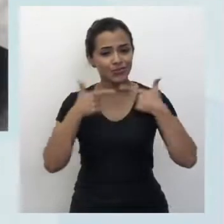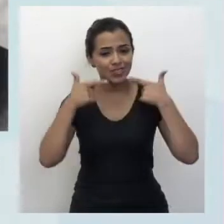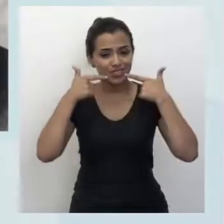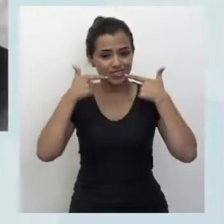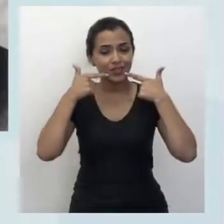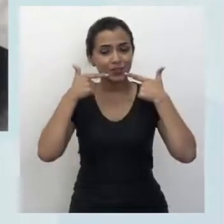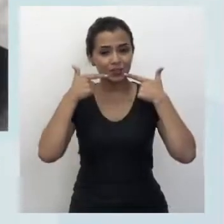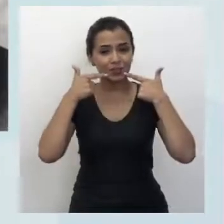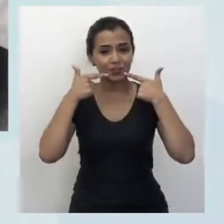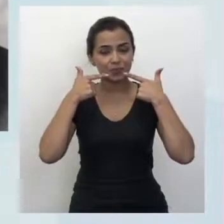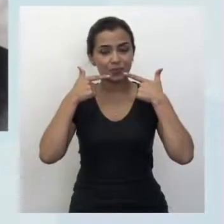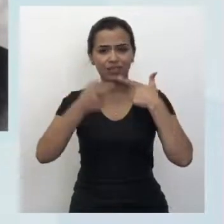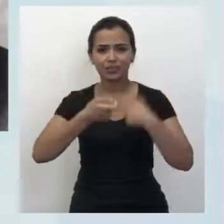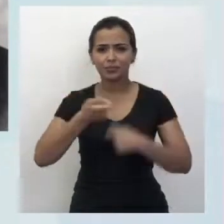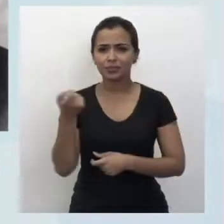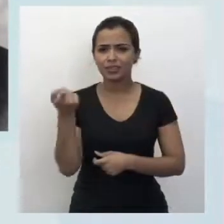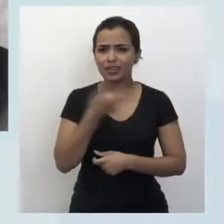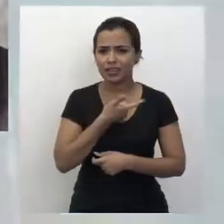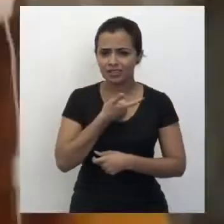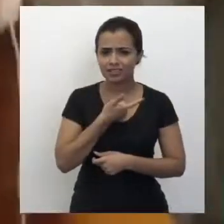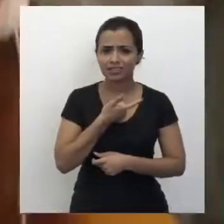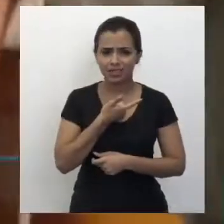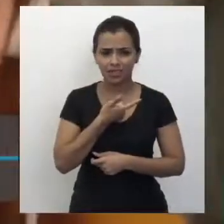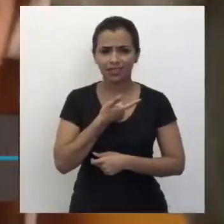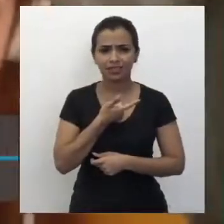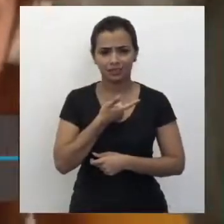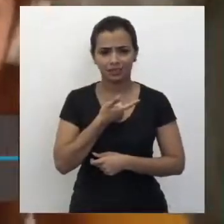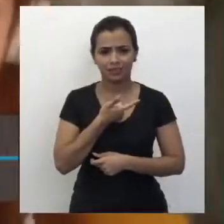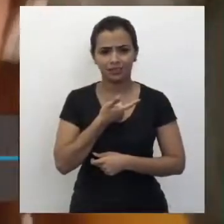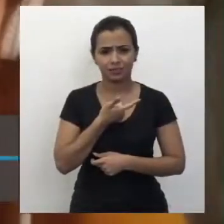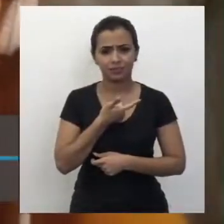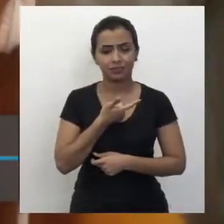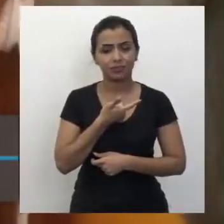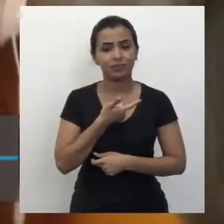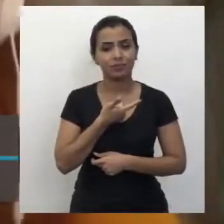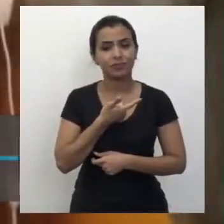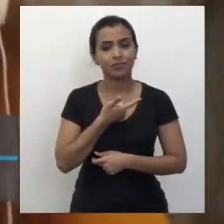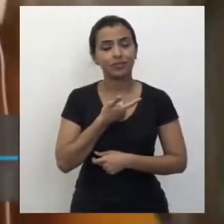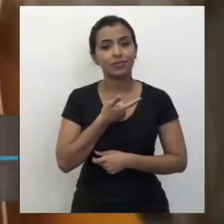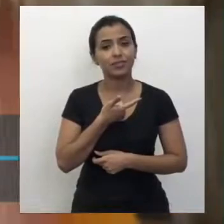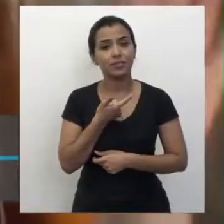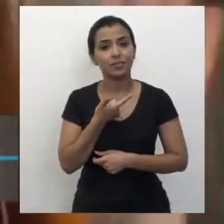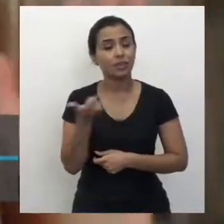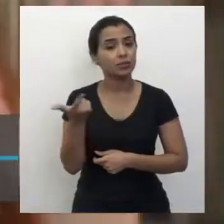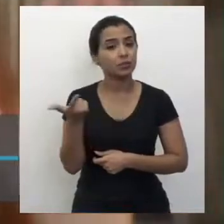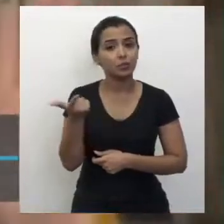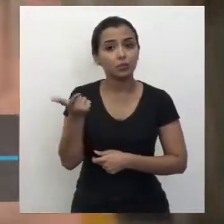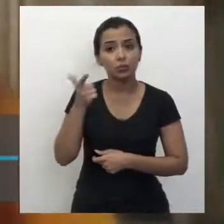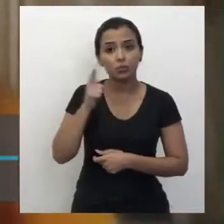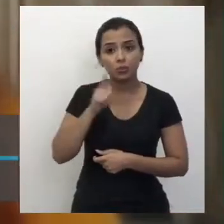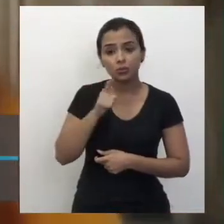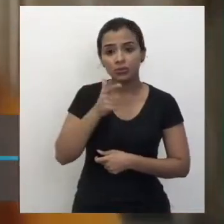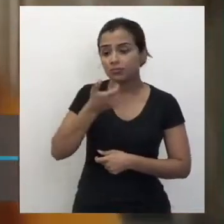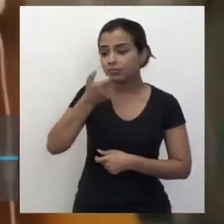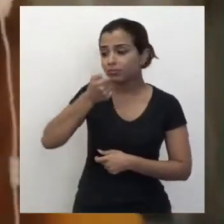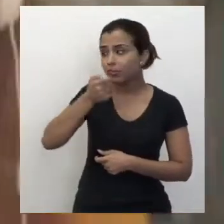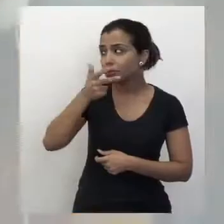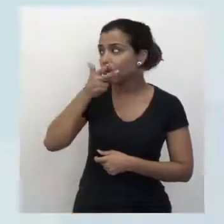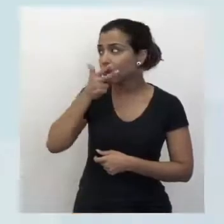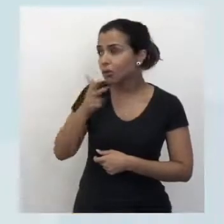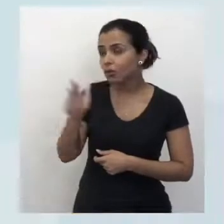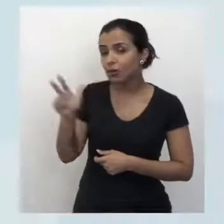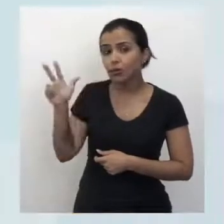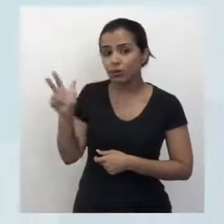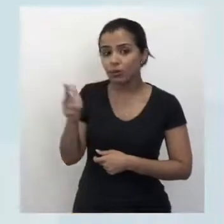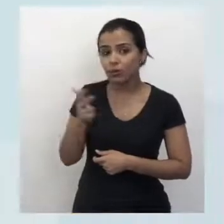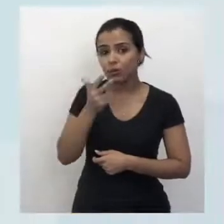É tão engraçada essa parte assistente da vida. Até não consigo acender o cigarro seguinte.